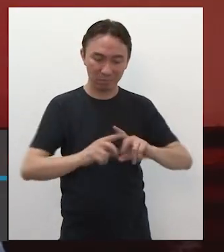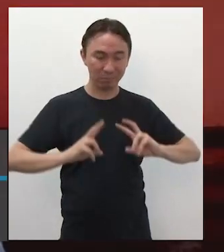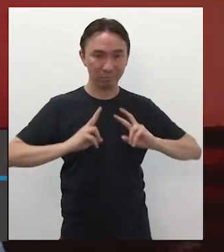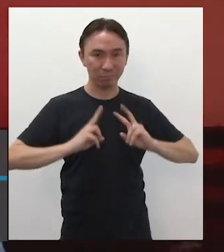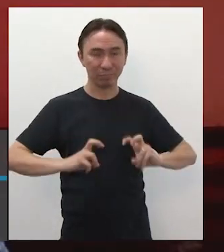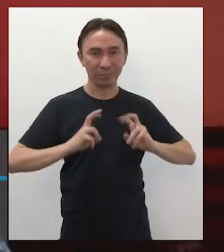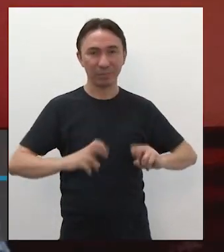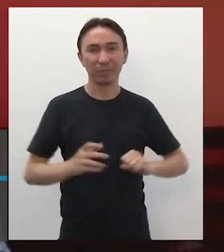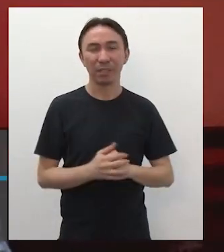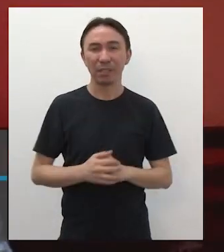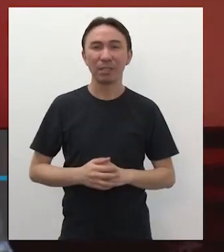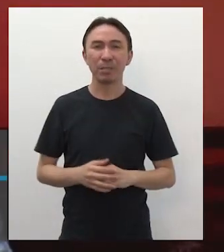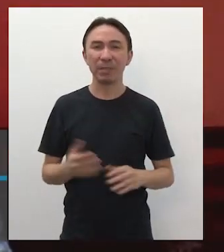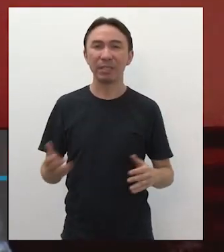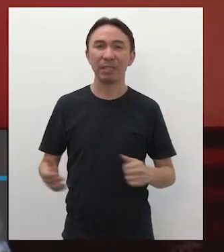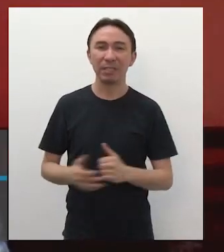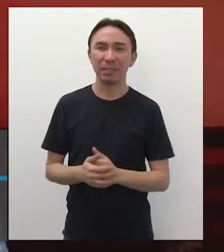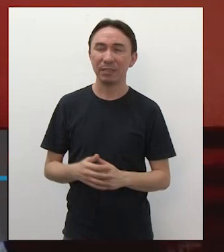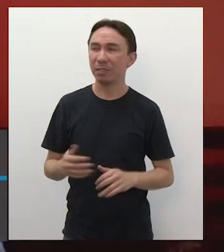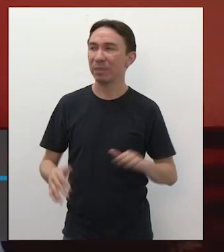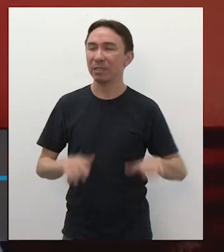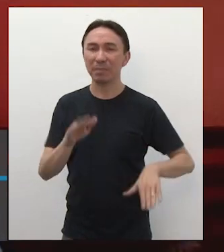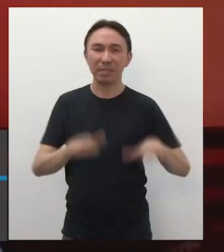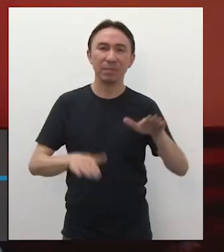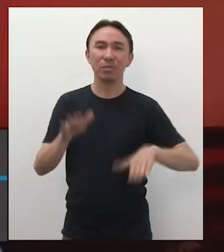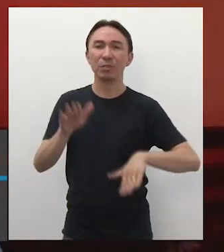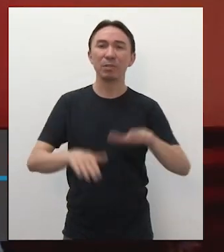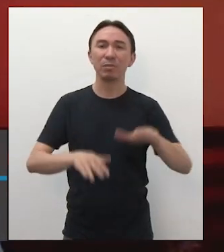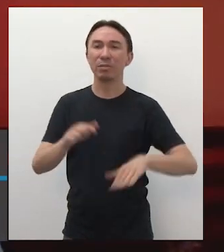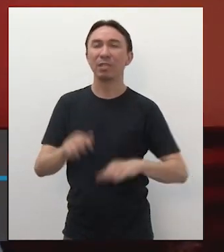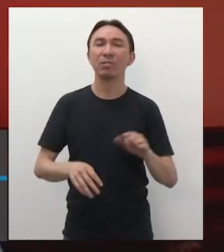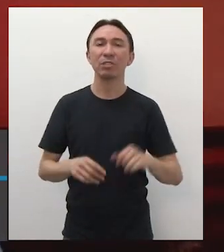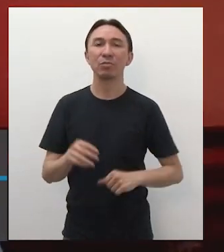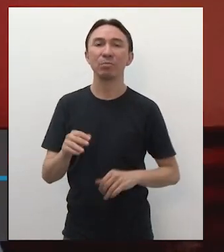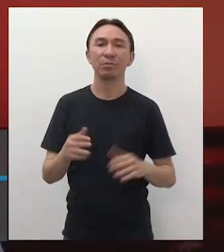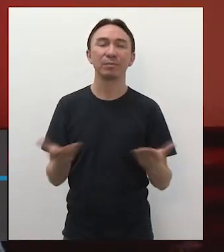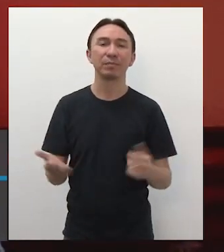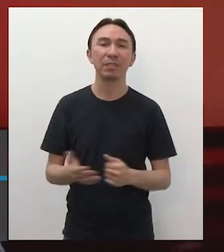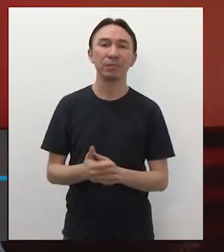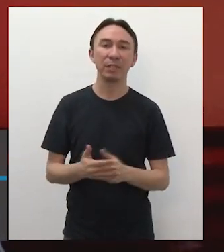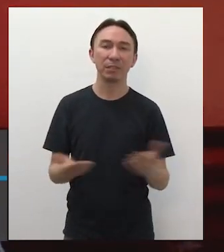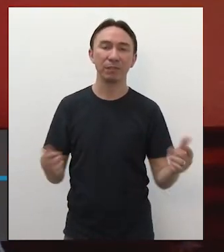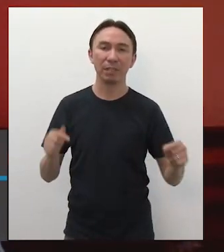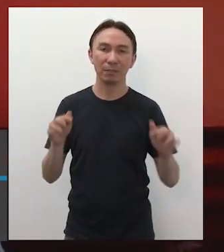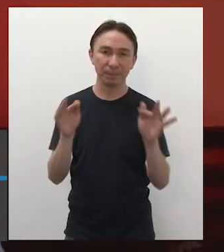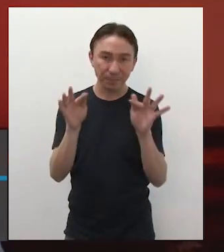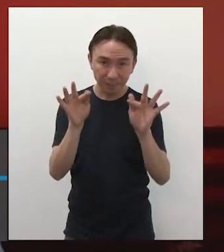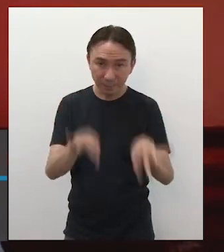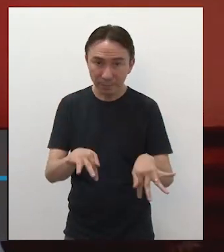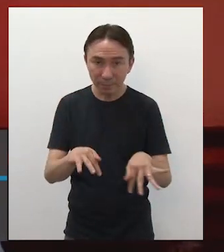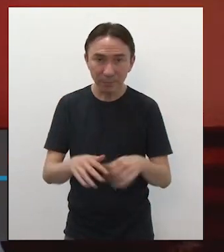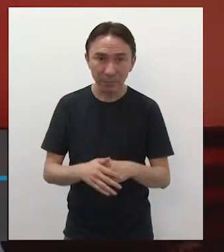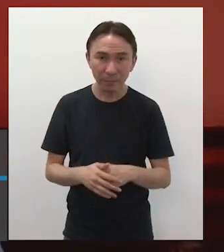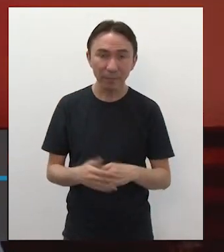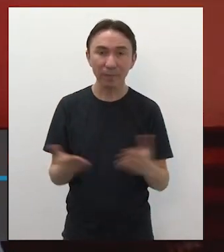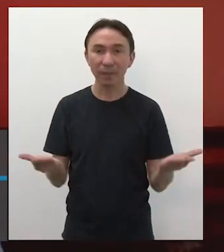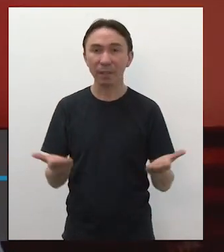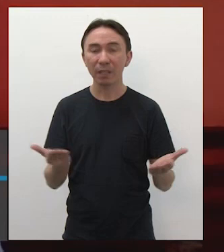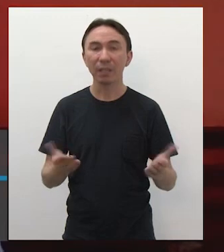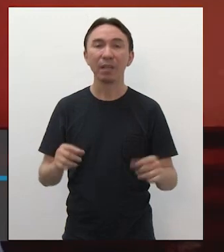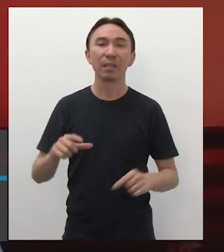Ok, Flávia. Temos aqui a pergunta da professora Graziella. Ela diz assim: como lidar com uma pessoa